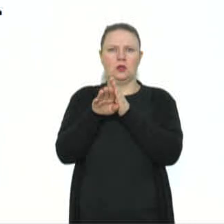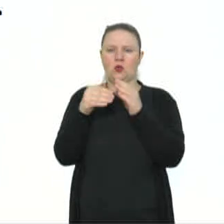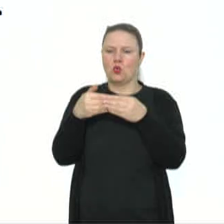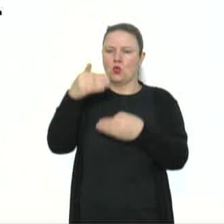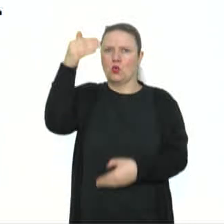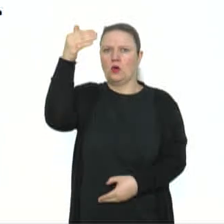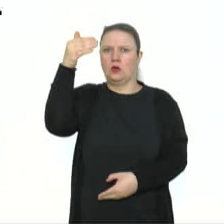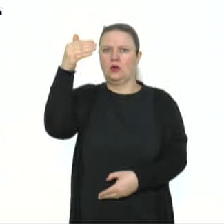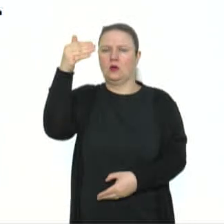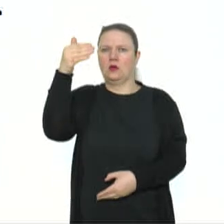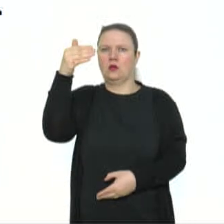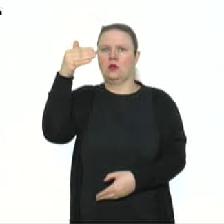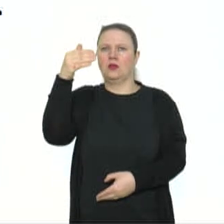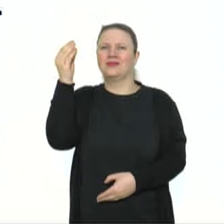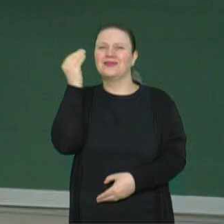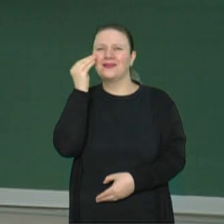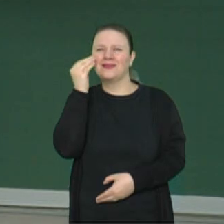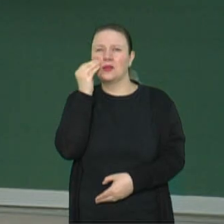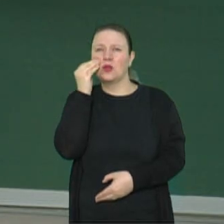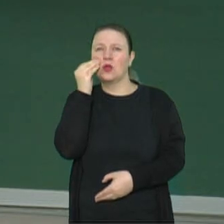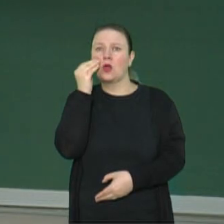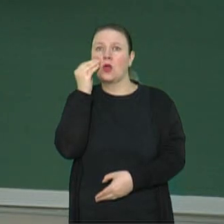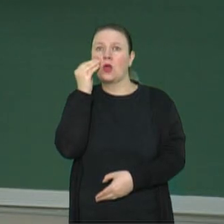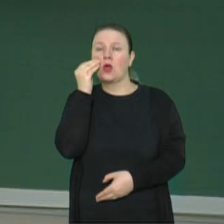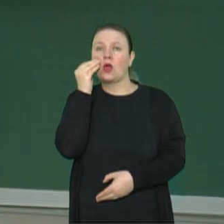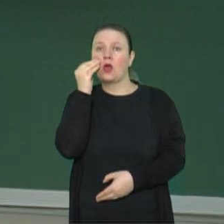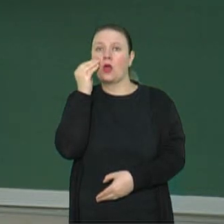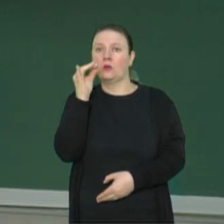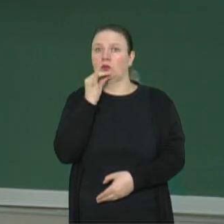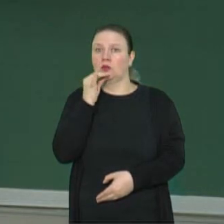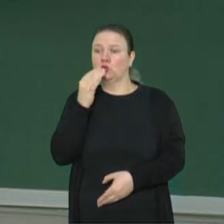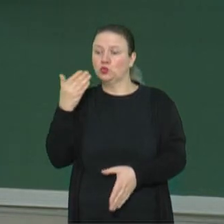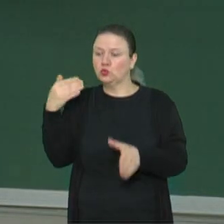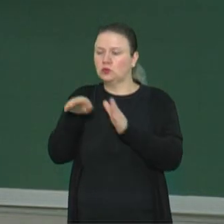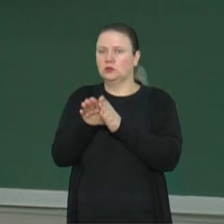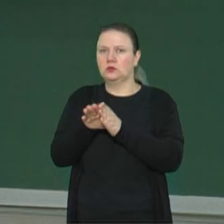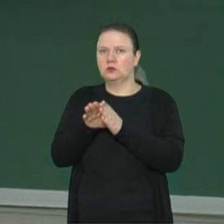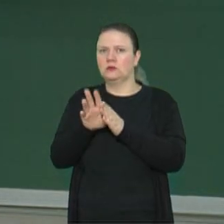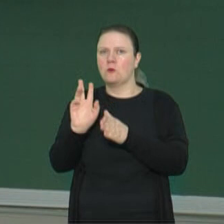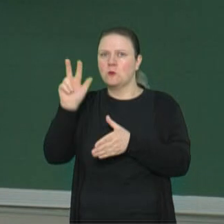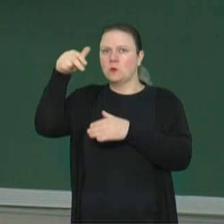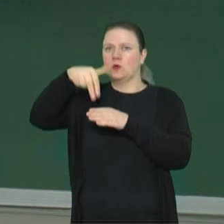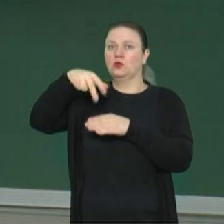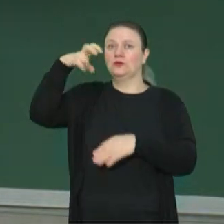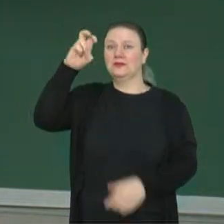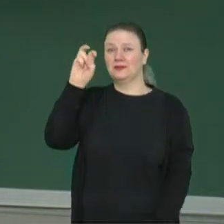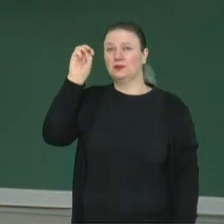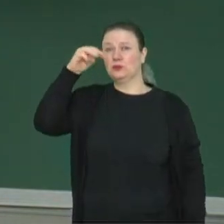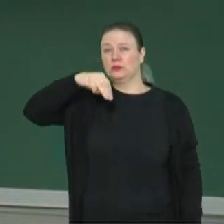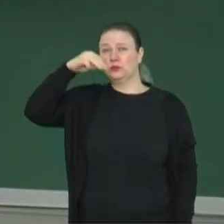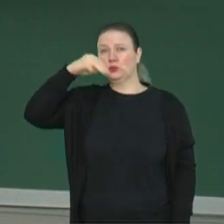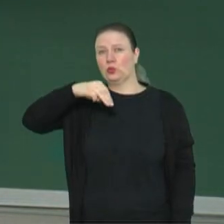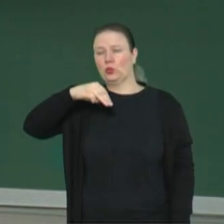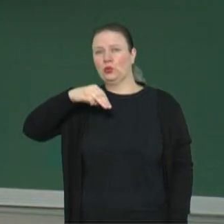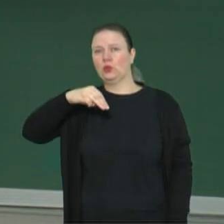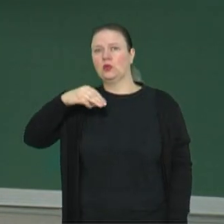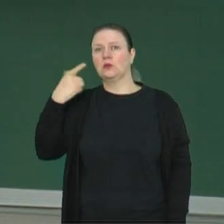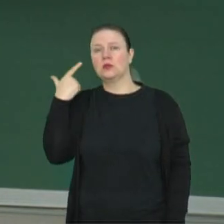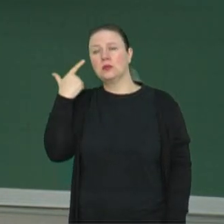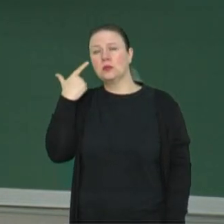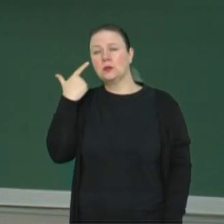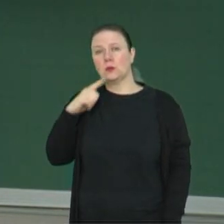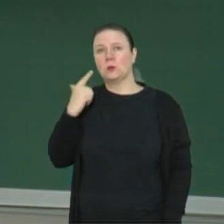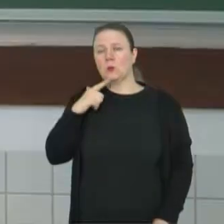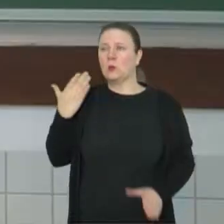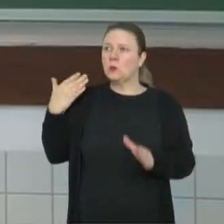número de tentativas possíveis. Então, a ideia é o quê? Ascender ao topo dentro dos 5 minutos, né? Então, são 5 linhas de 5 minutos, eu tenho que chegar